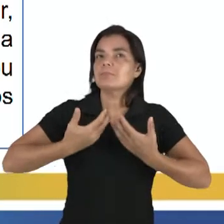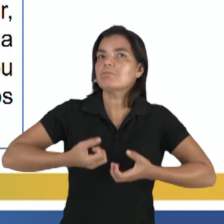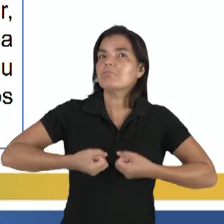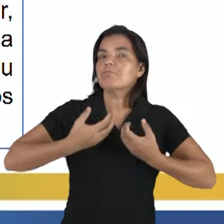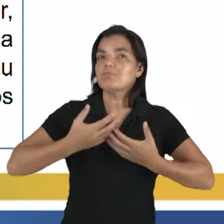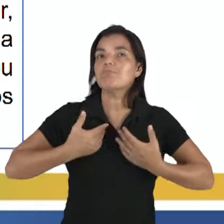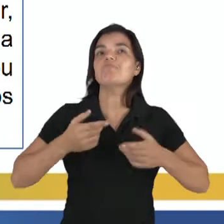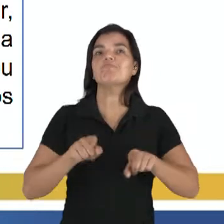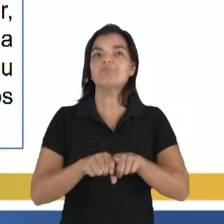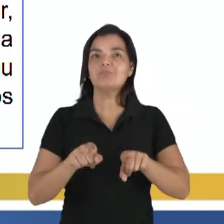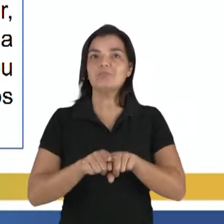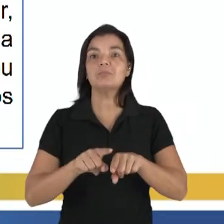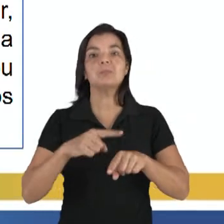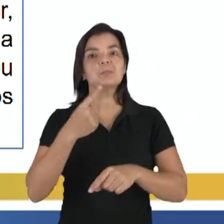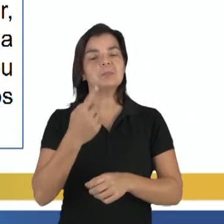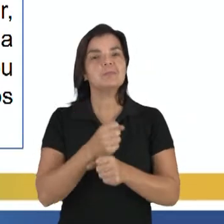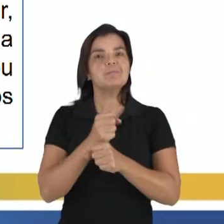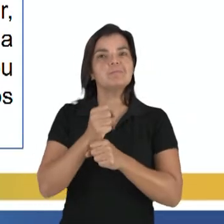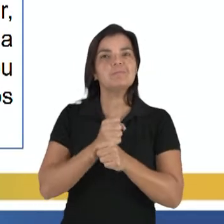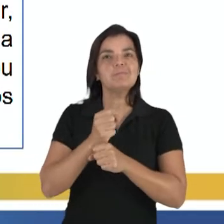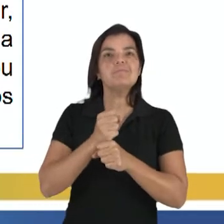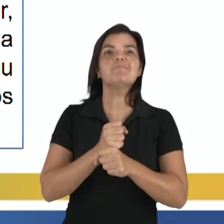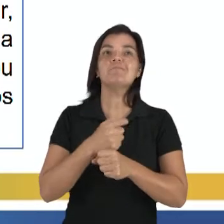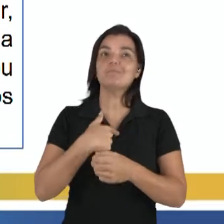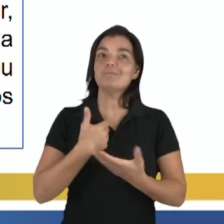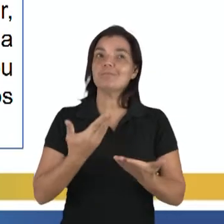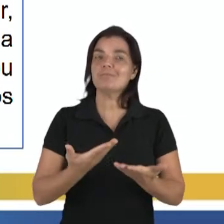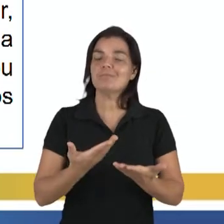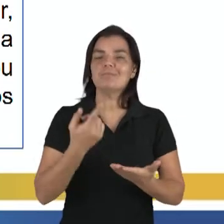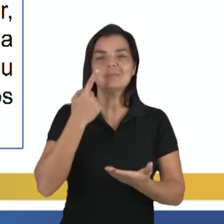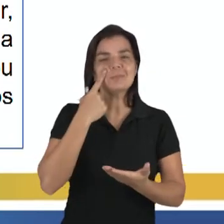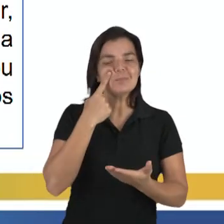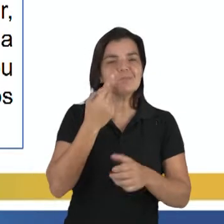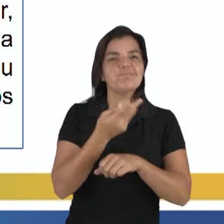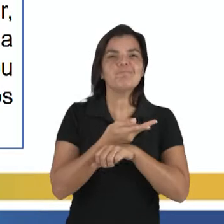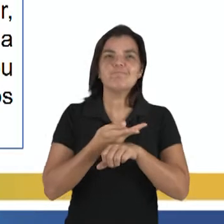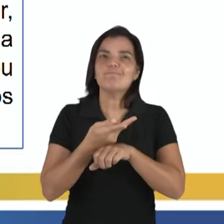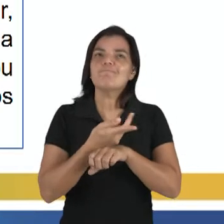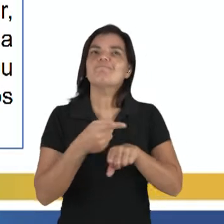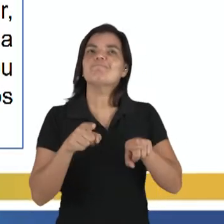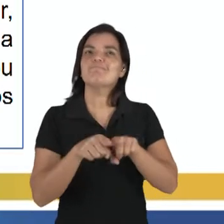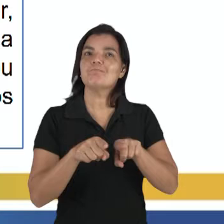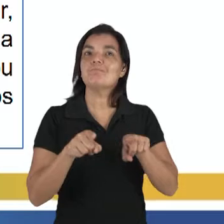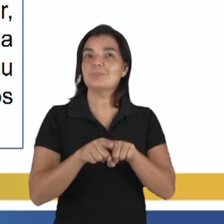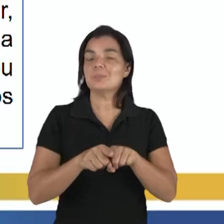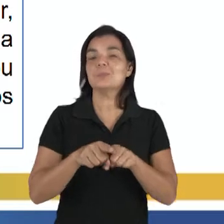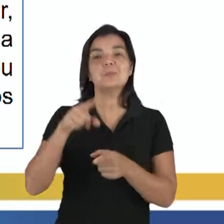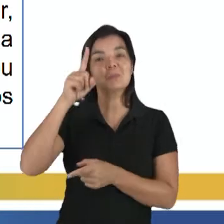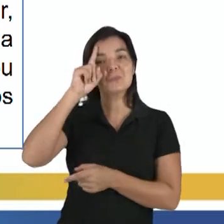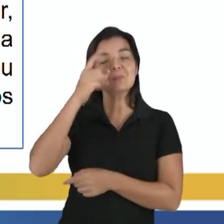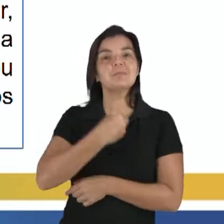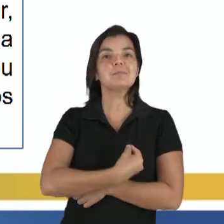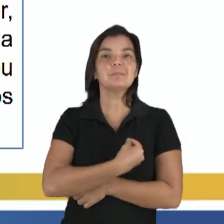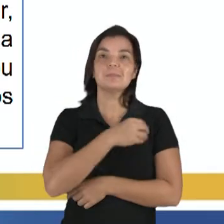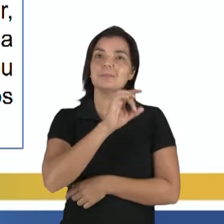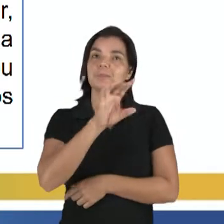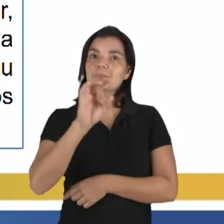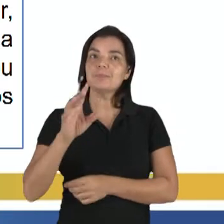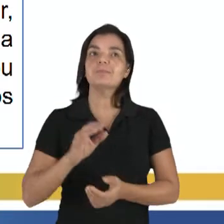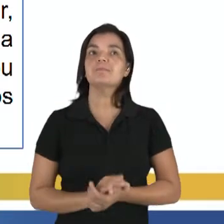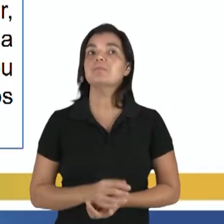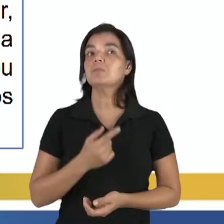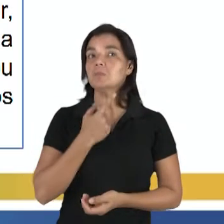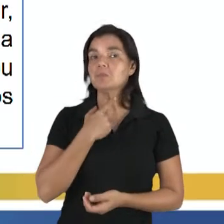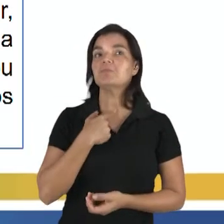inspirado, de coroar com êxito mais um ano nesta busca do pitoresco ou do irrisório no cotidiano de cada